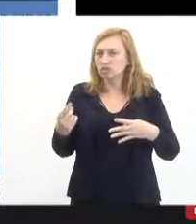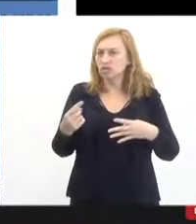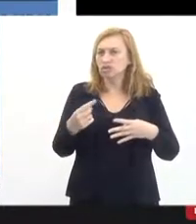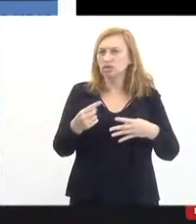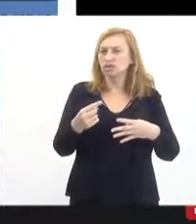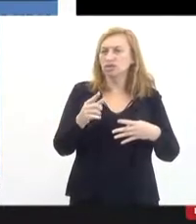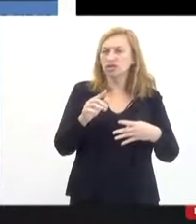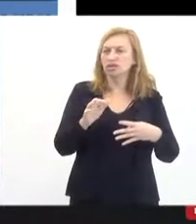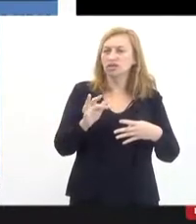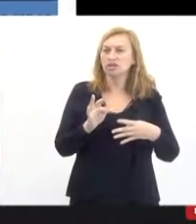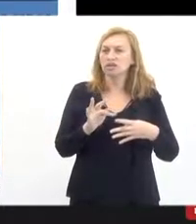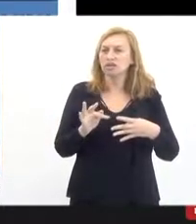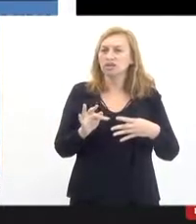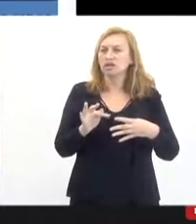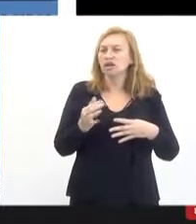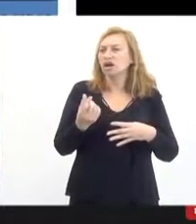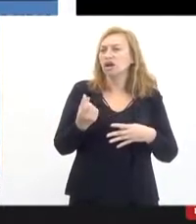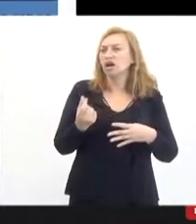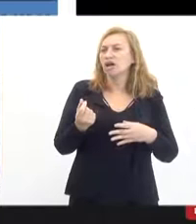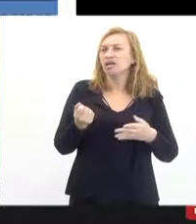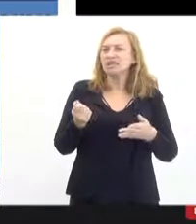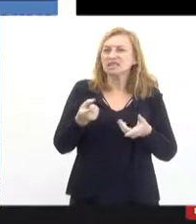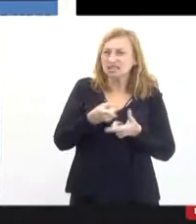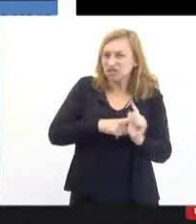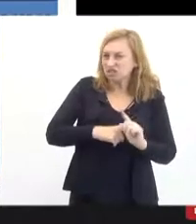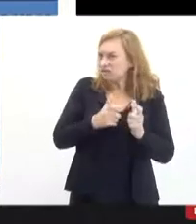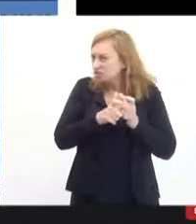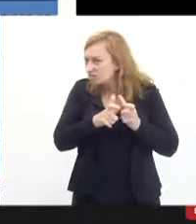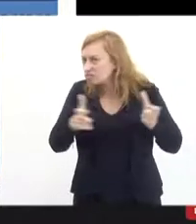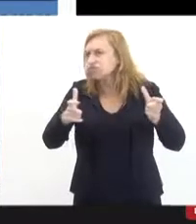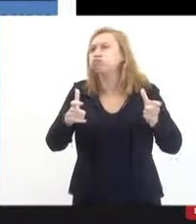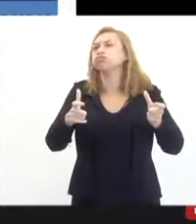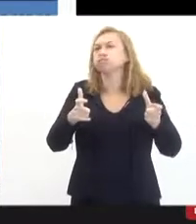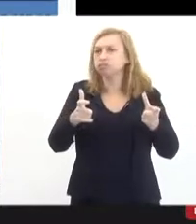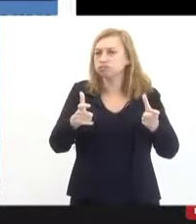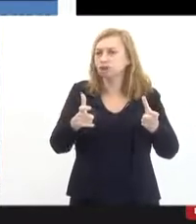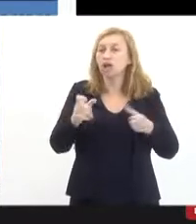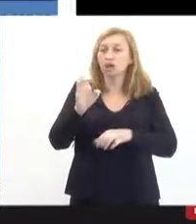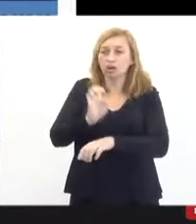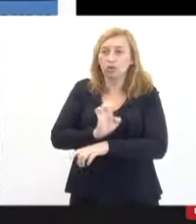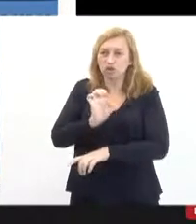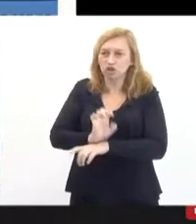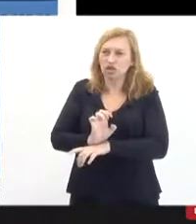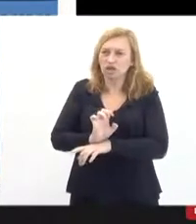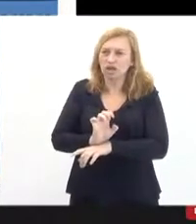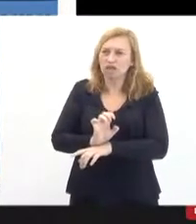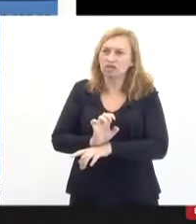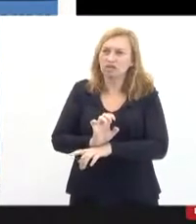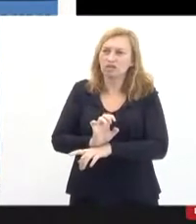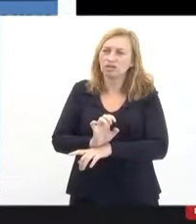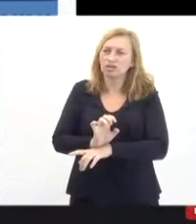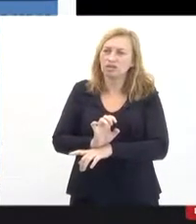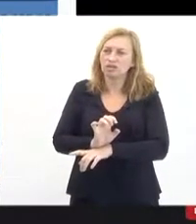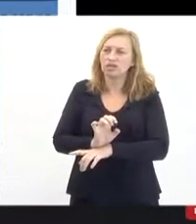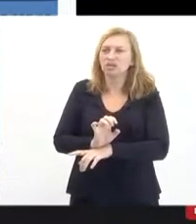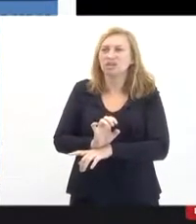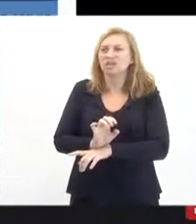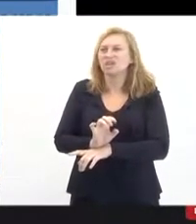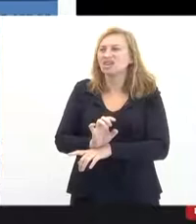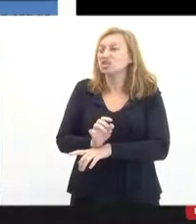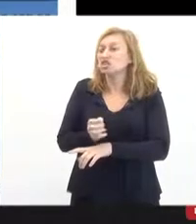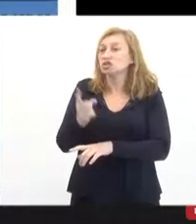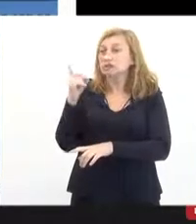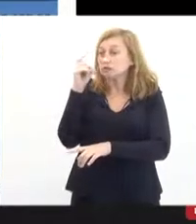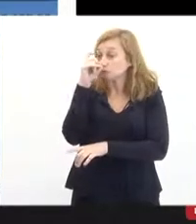Estado, de alta, muito alta e altíssima, ou seja, que o Estado teria uma probabilidade baixa ou